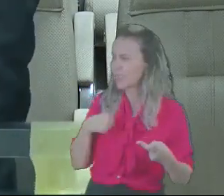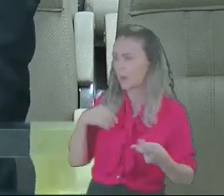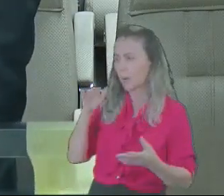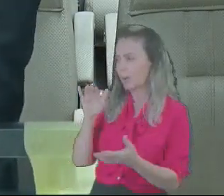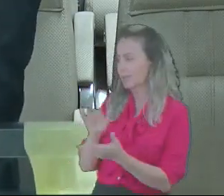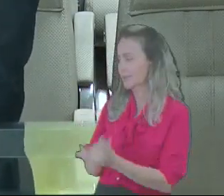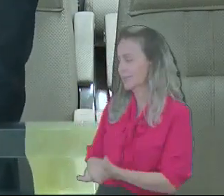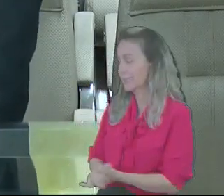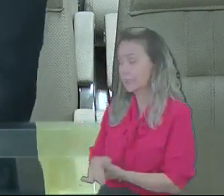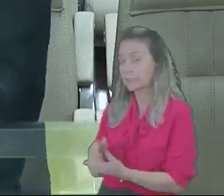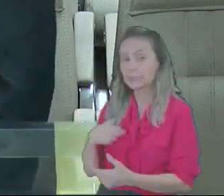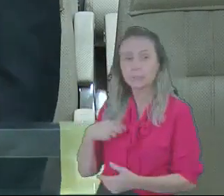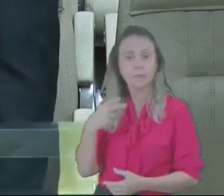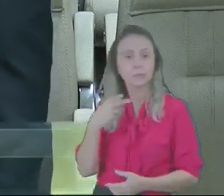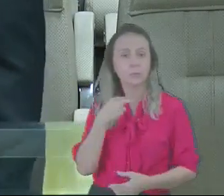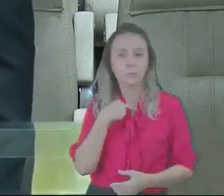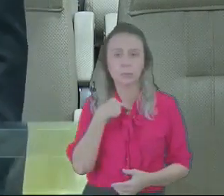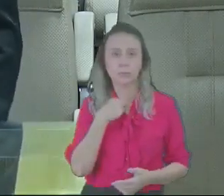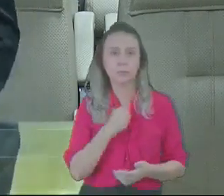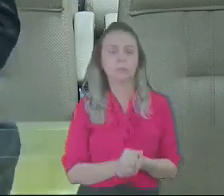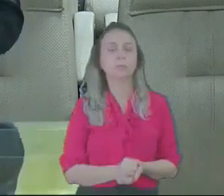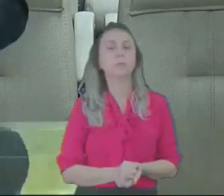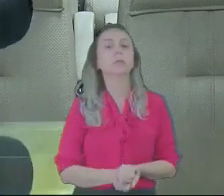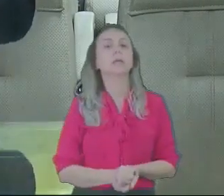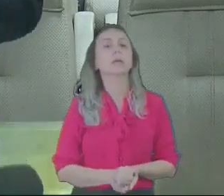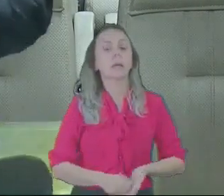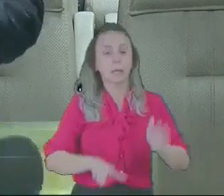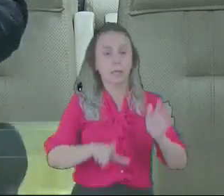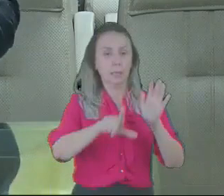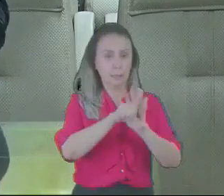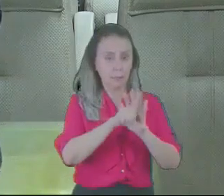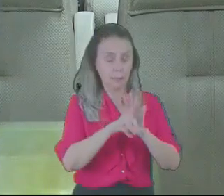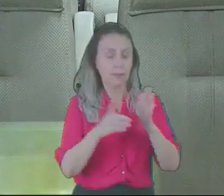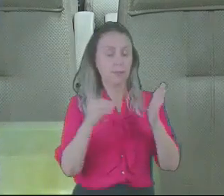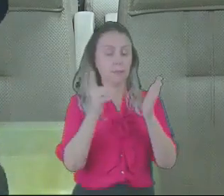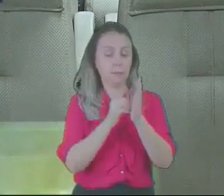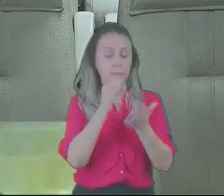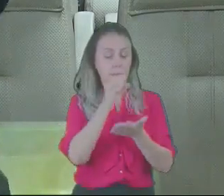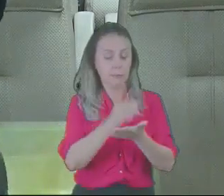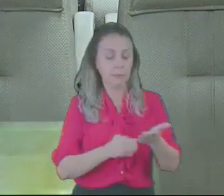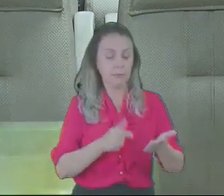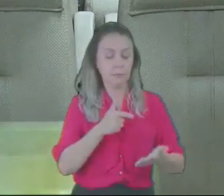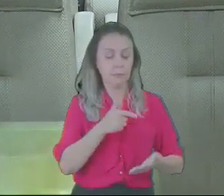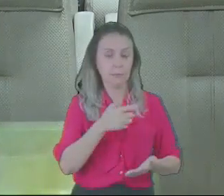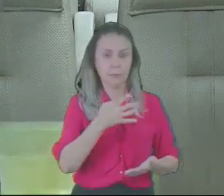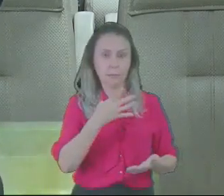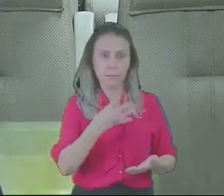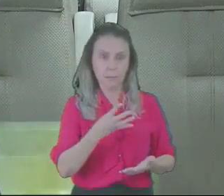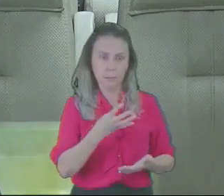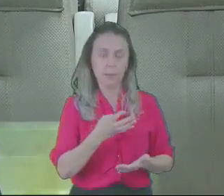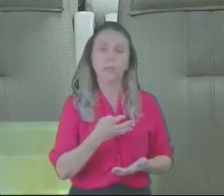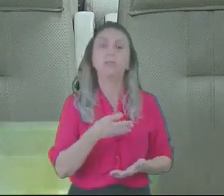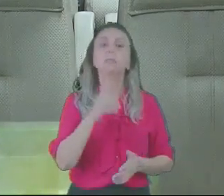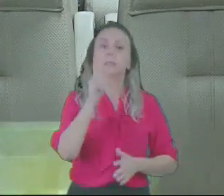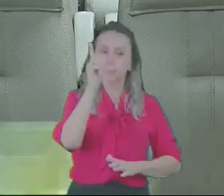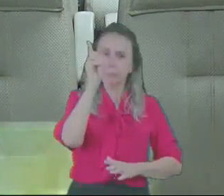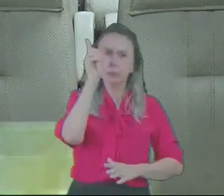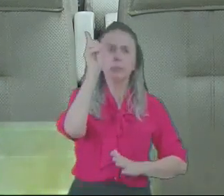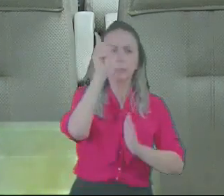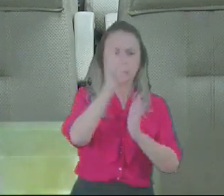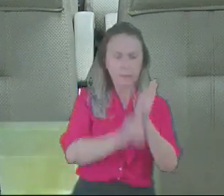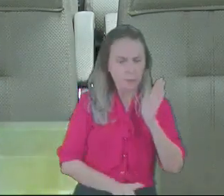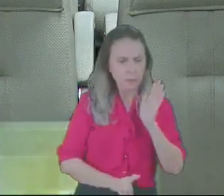lei do Deuteronômio Capítulo 24 quem casasse tinha direito de ficar